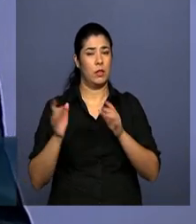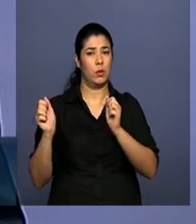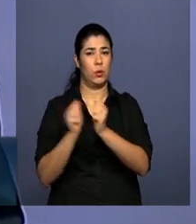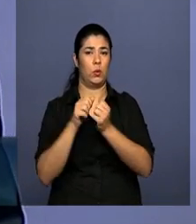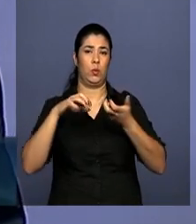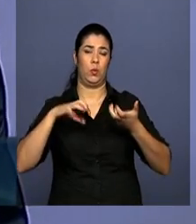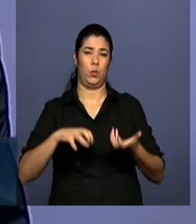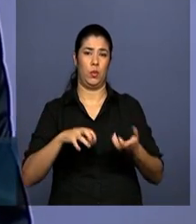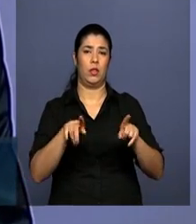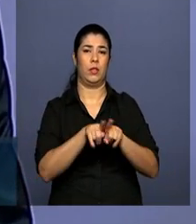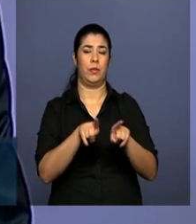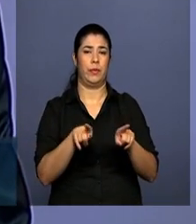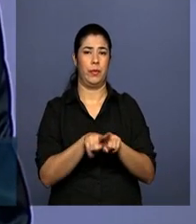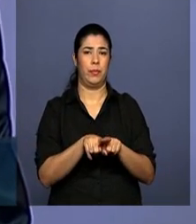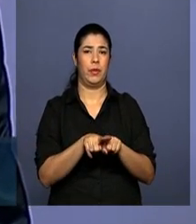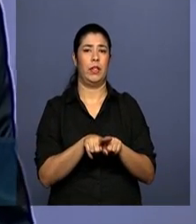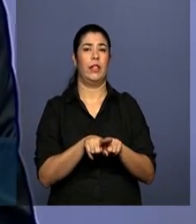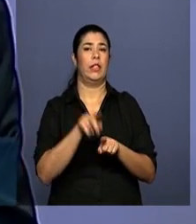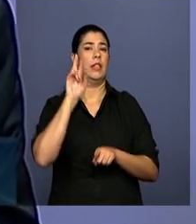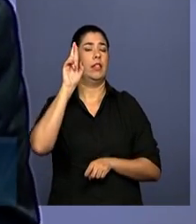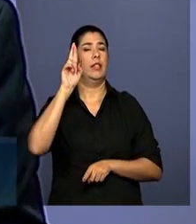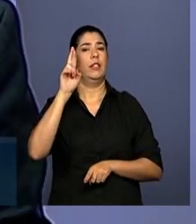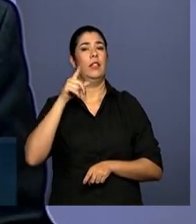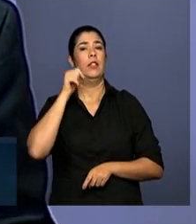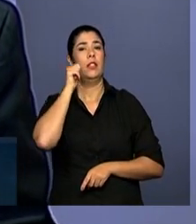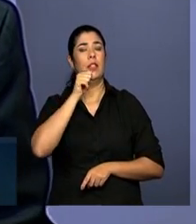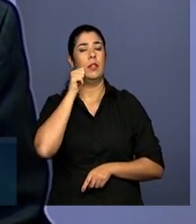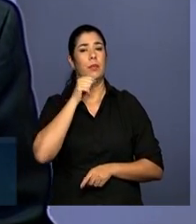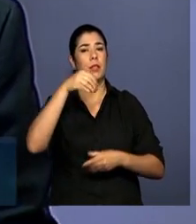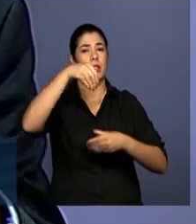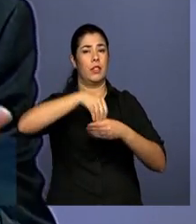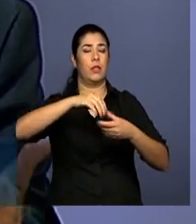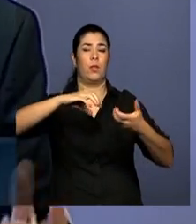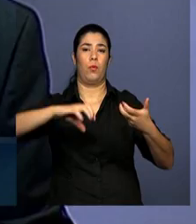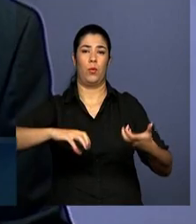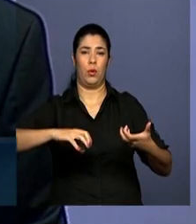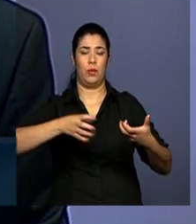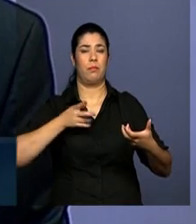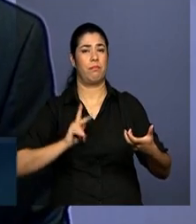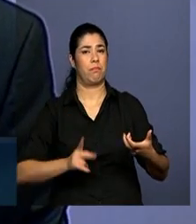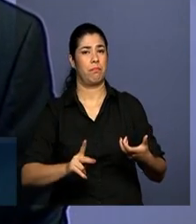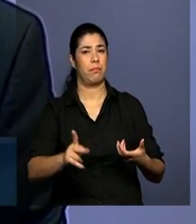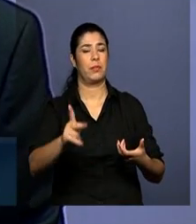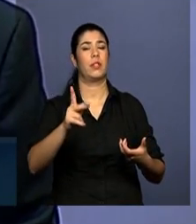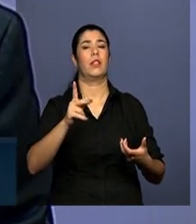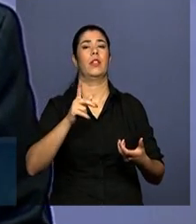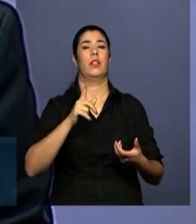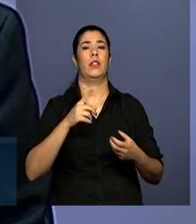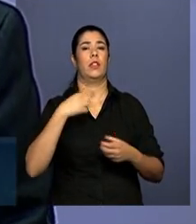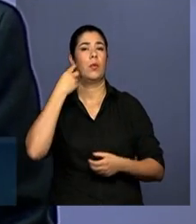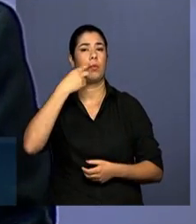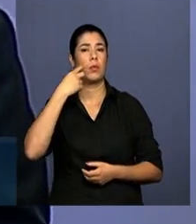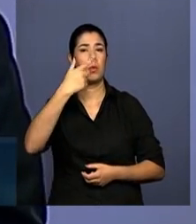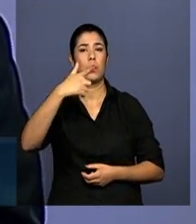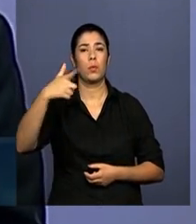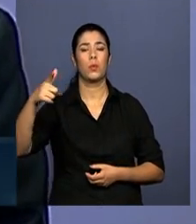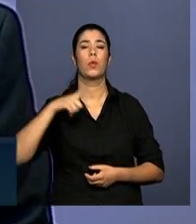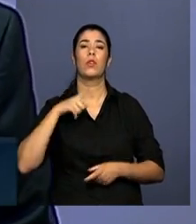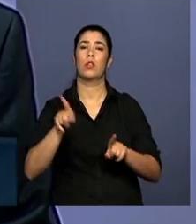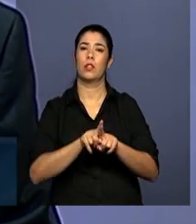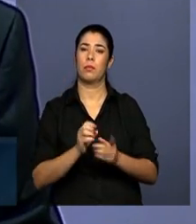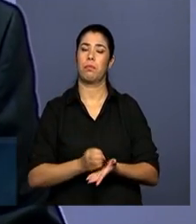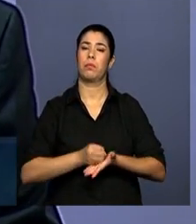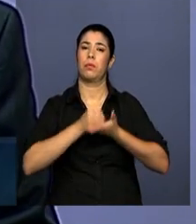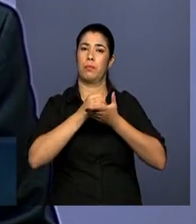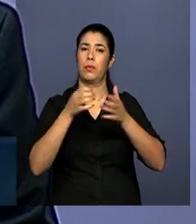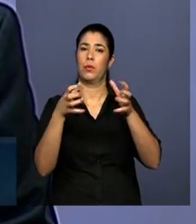Congresso Nacional, com a bancada na representação das mulheres no Congresso Nacional e mesmo de deputados que também apoiam esse conjunto de